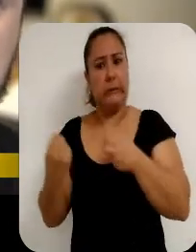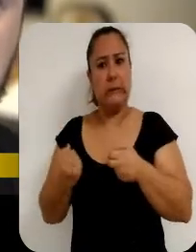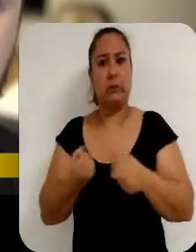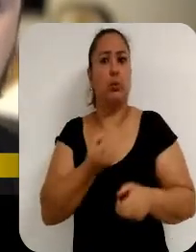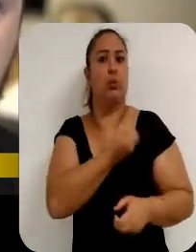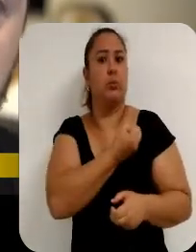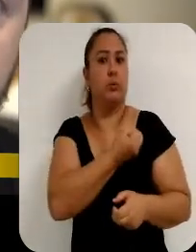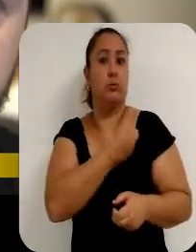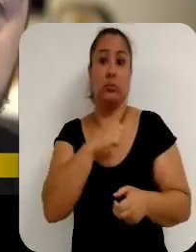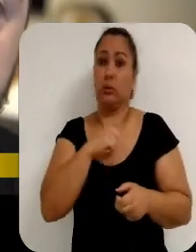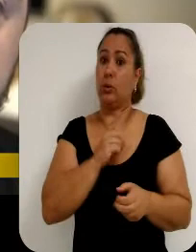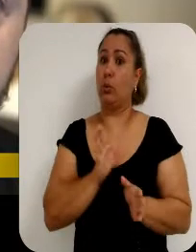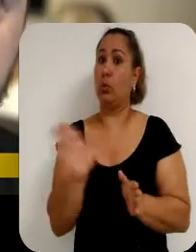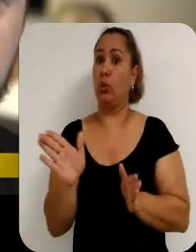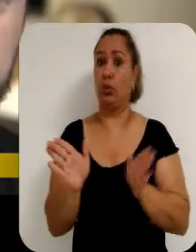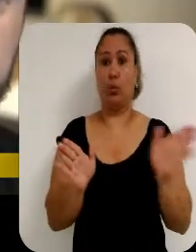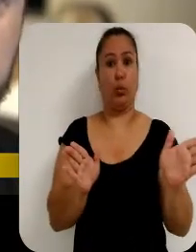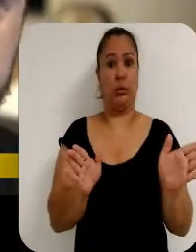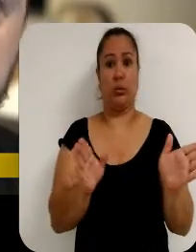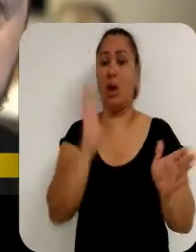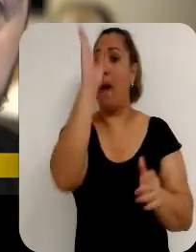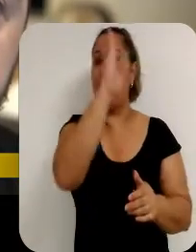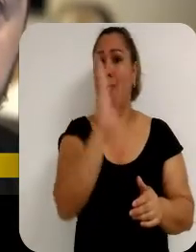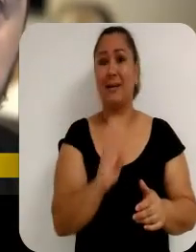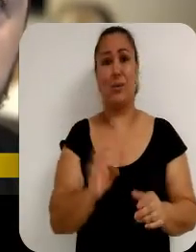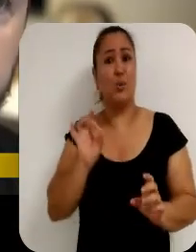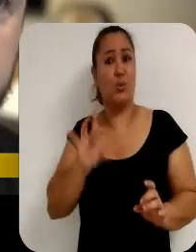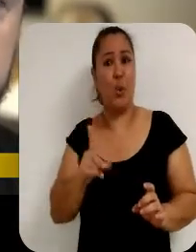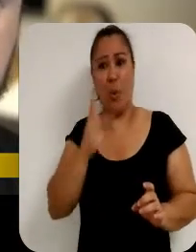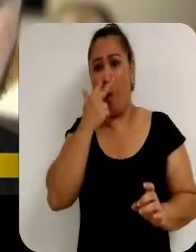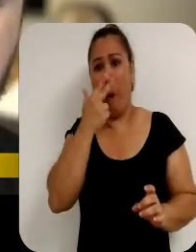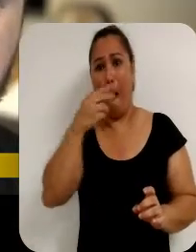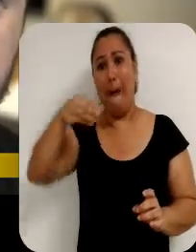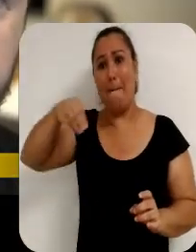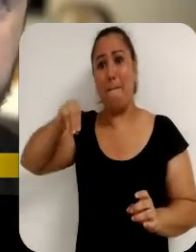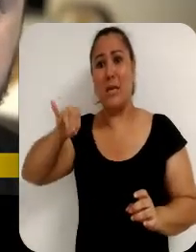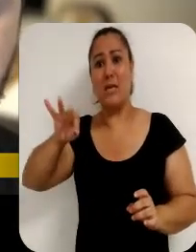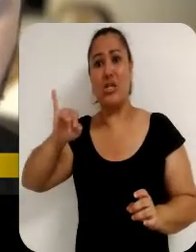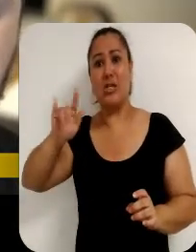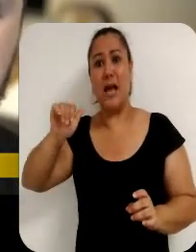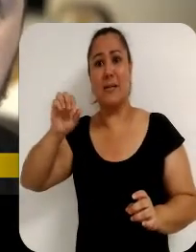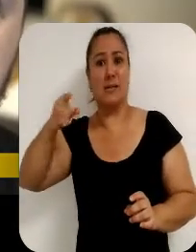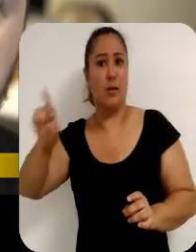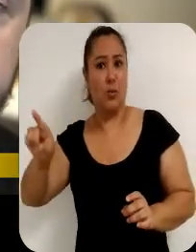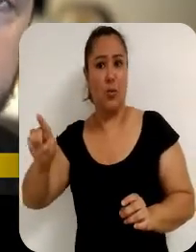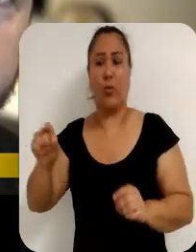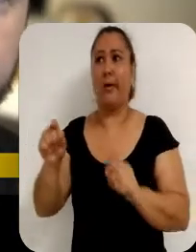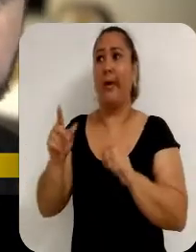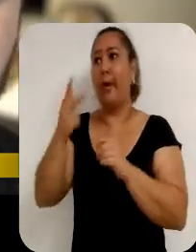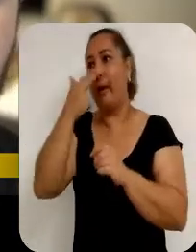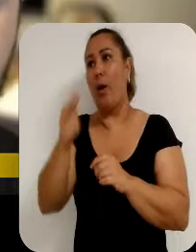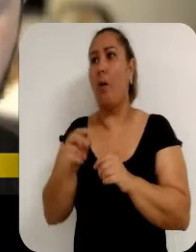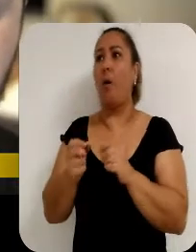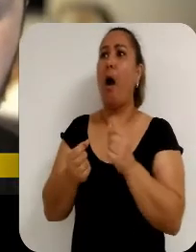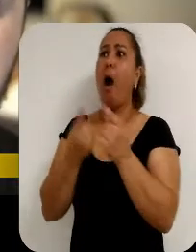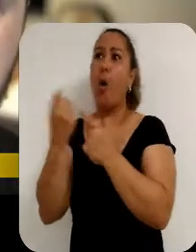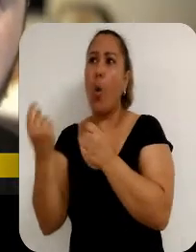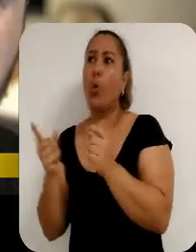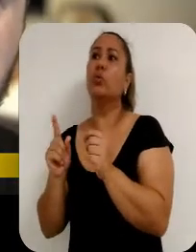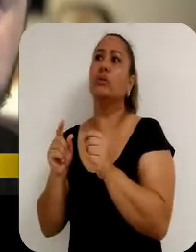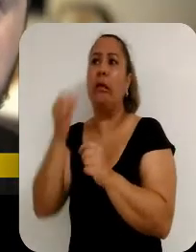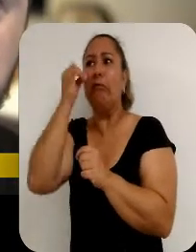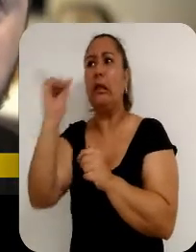Se o Brasil só adotar medidas de mitigação, em que a gente restringe a circulação em alguns lugares, fecha algumas